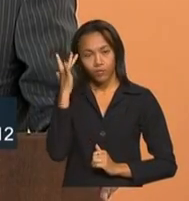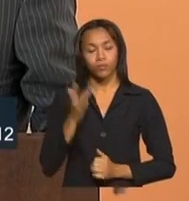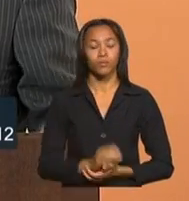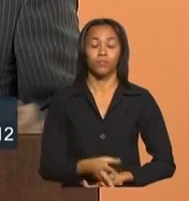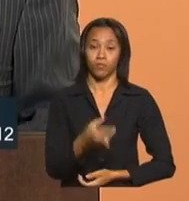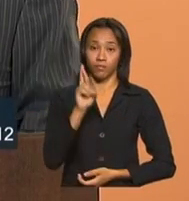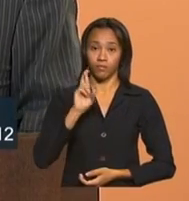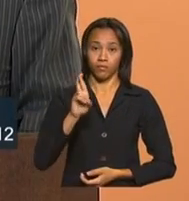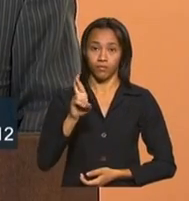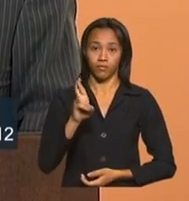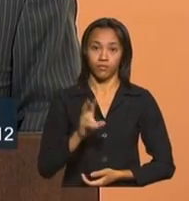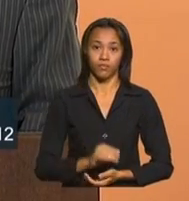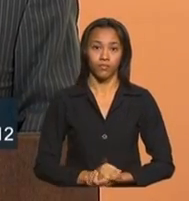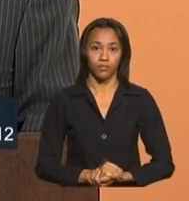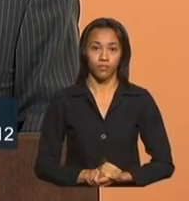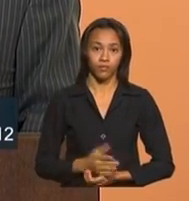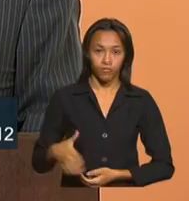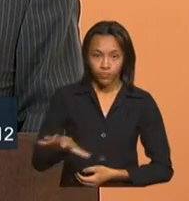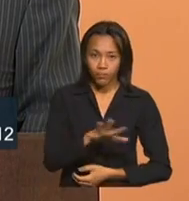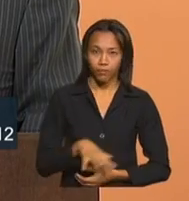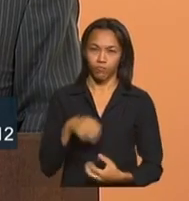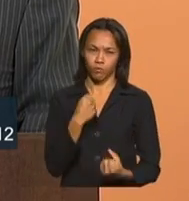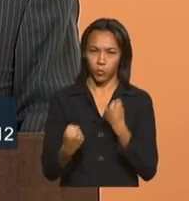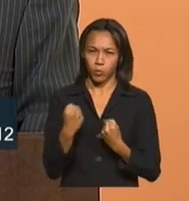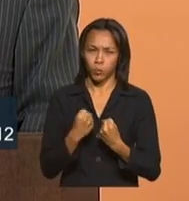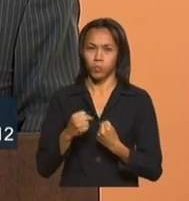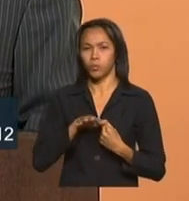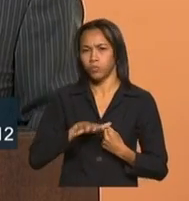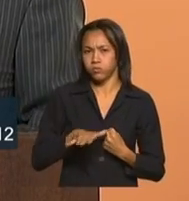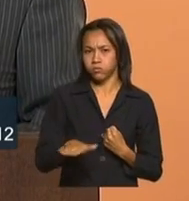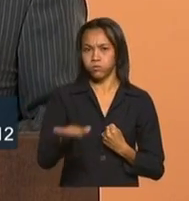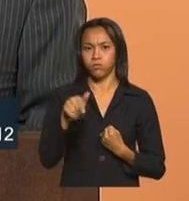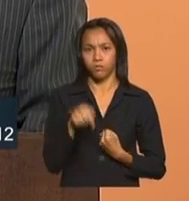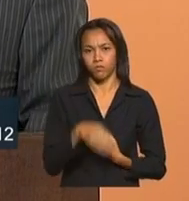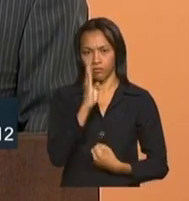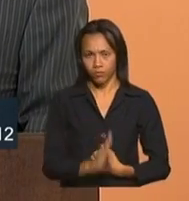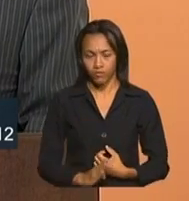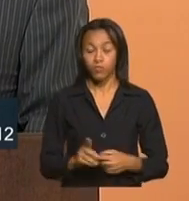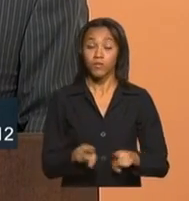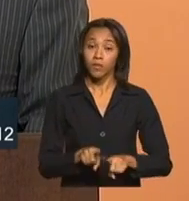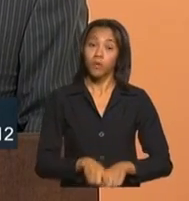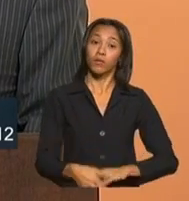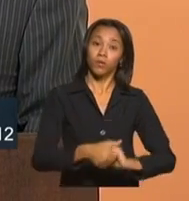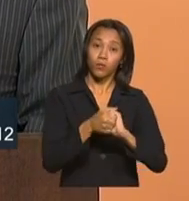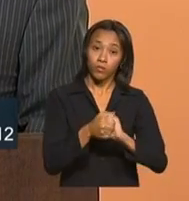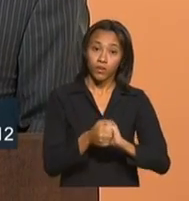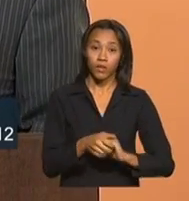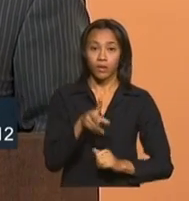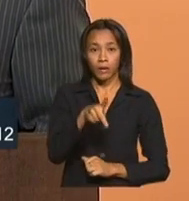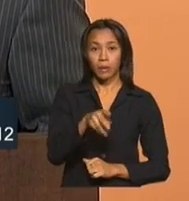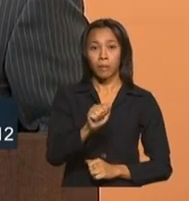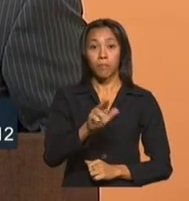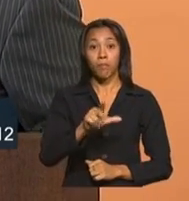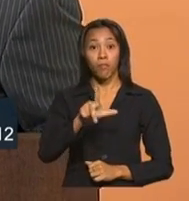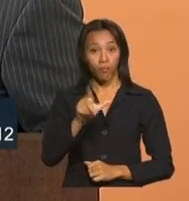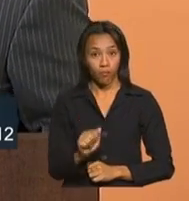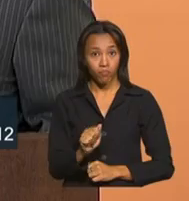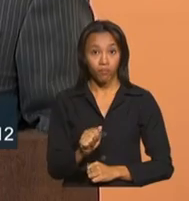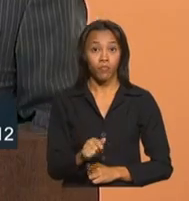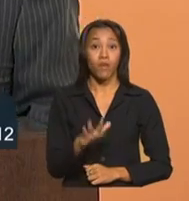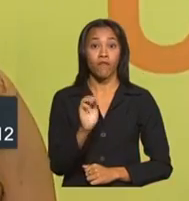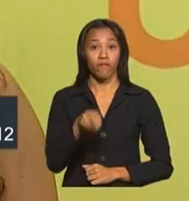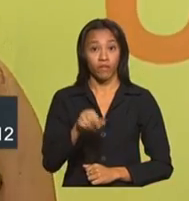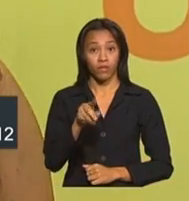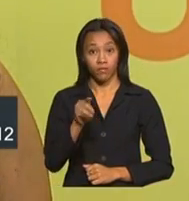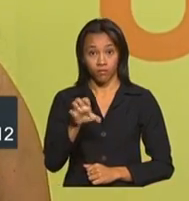representantes do setor automobilístico desse país, cumprimentar a senhora Paula Fernandes,